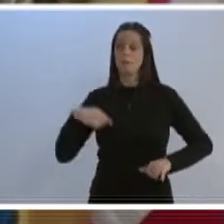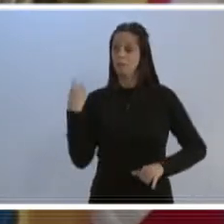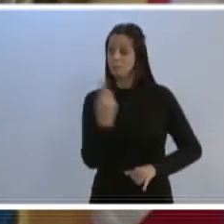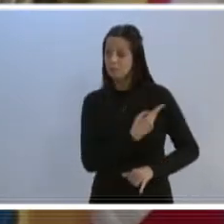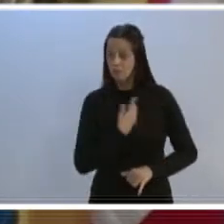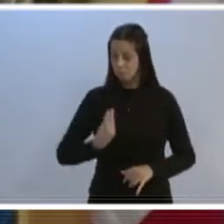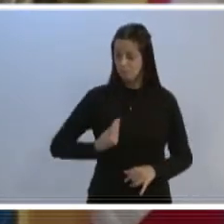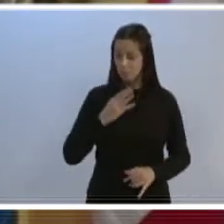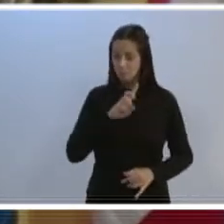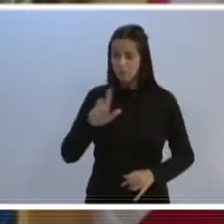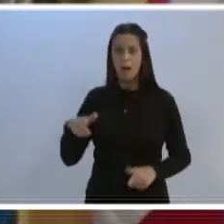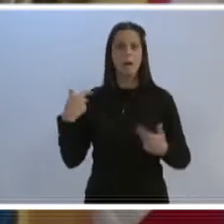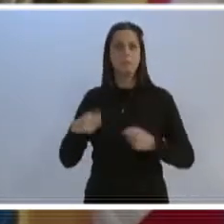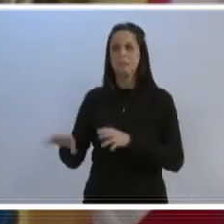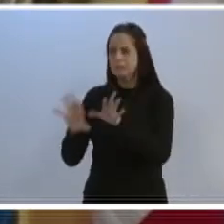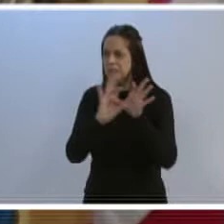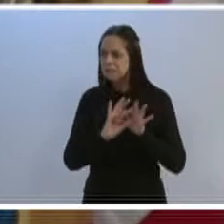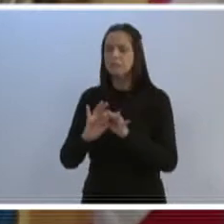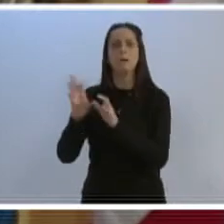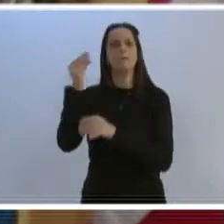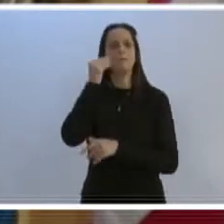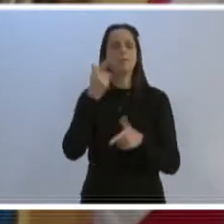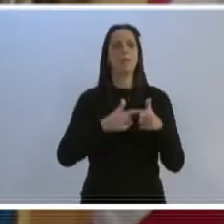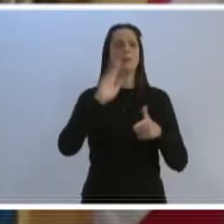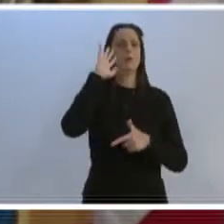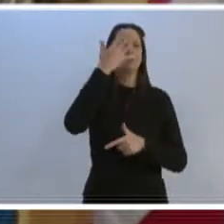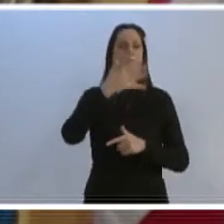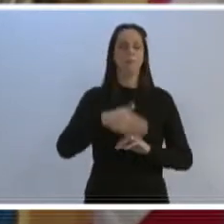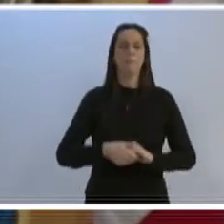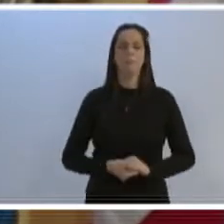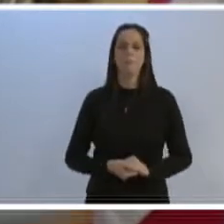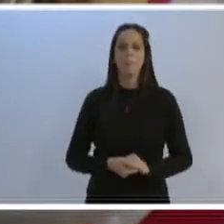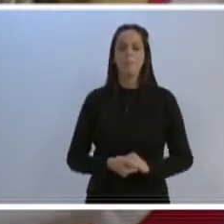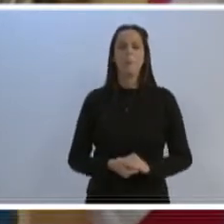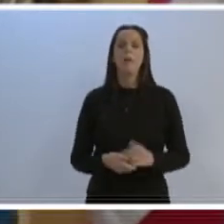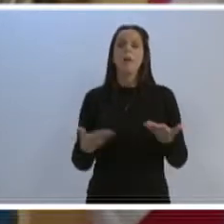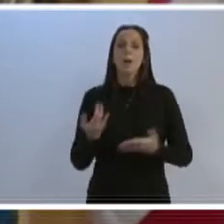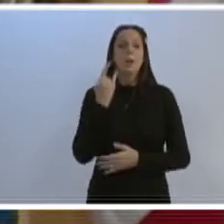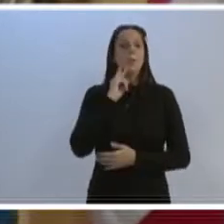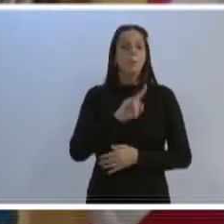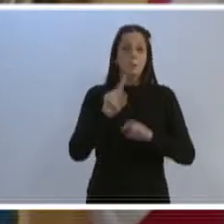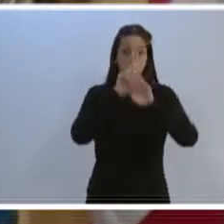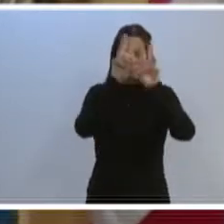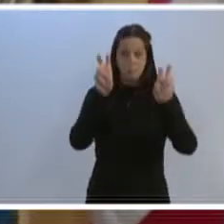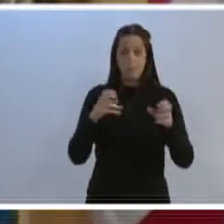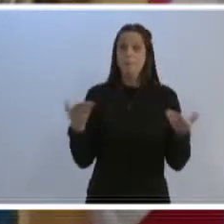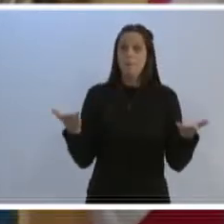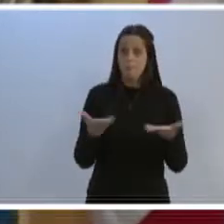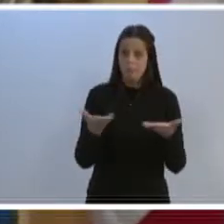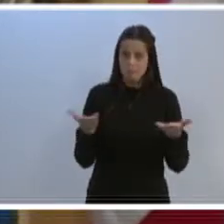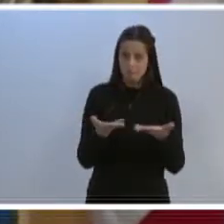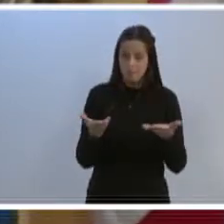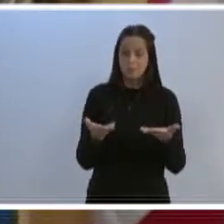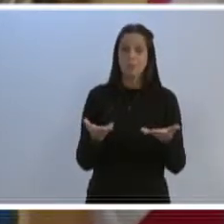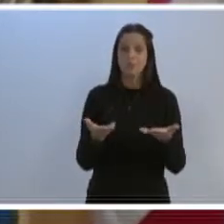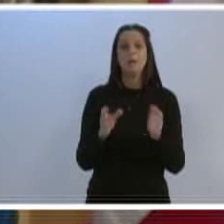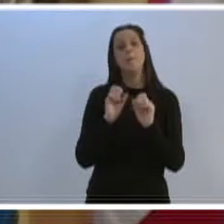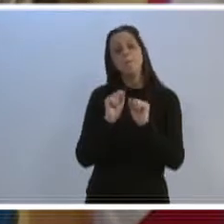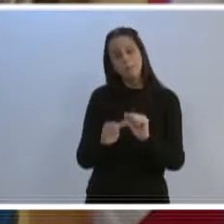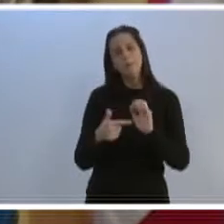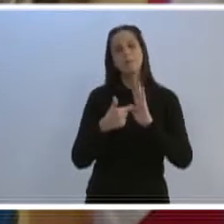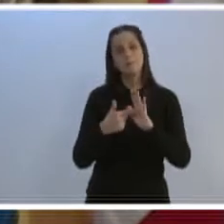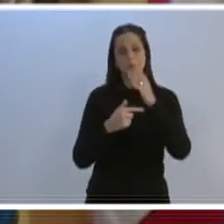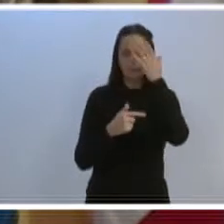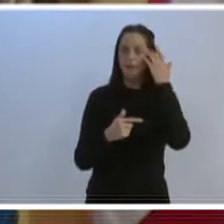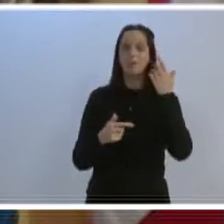temos que fazer a nossa parte passando para o último assunto para finalizar eu estive hoje pode soltar as imagens